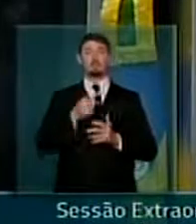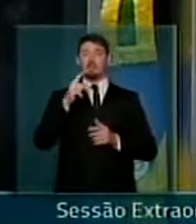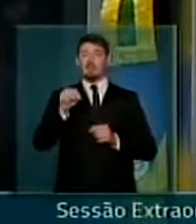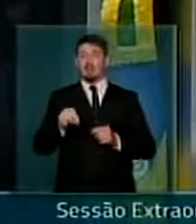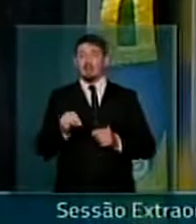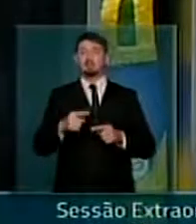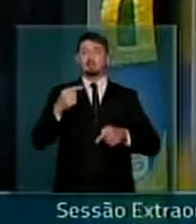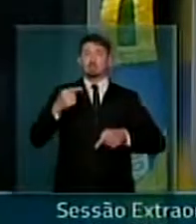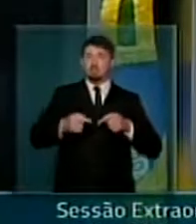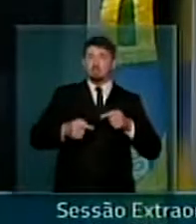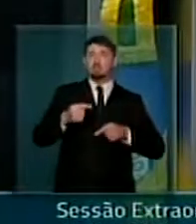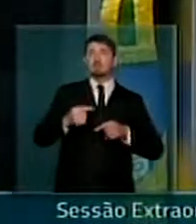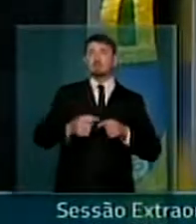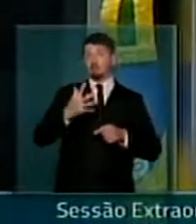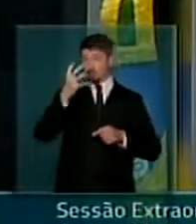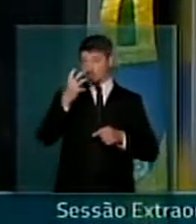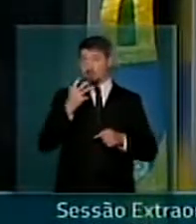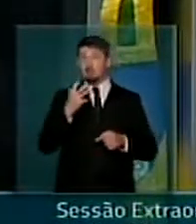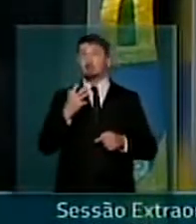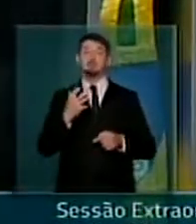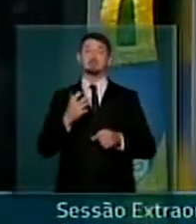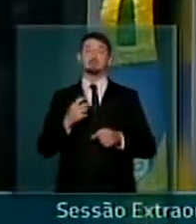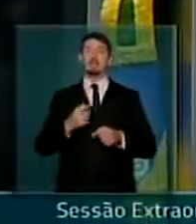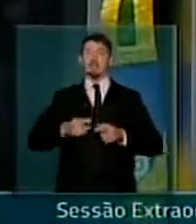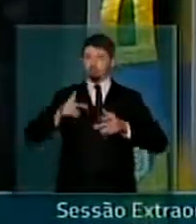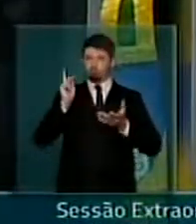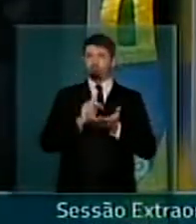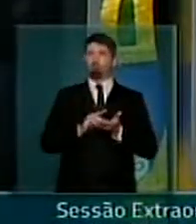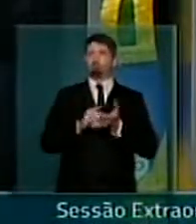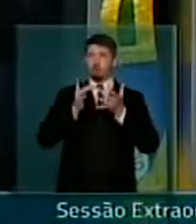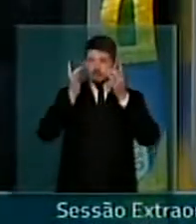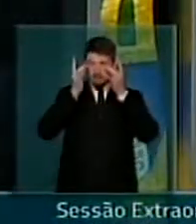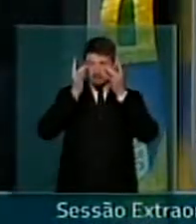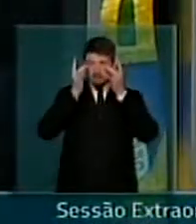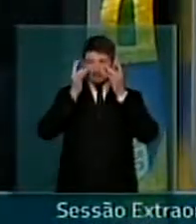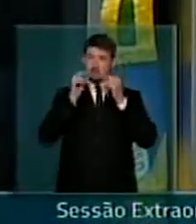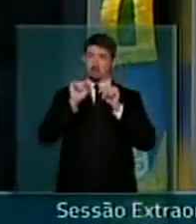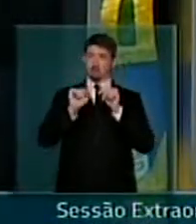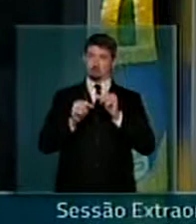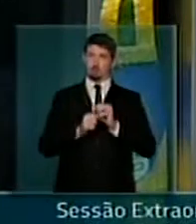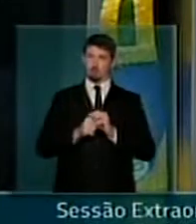uma discussão séria e sincera dessa matéria.